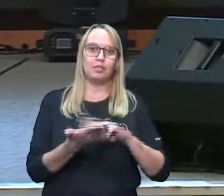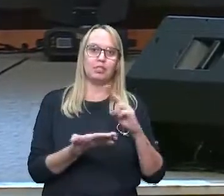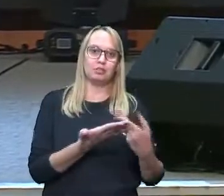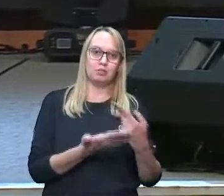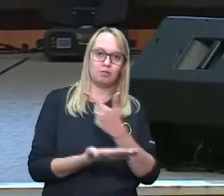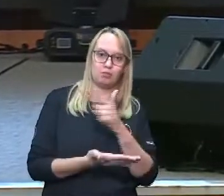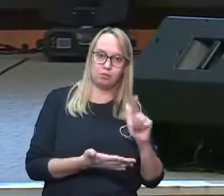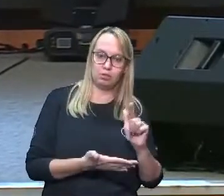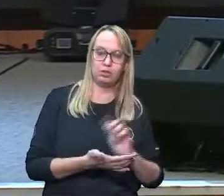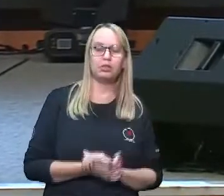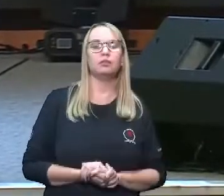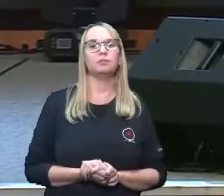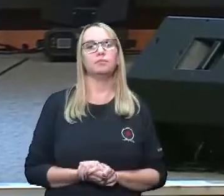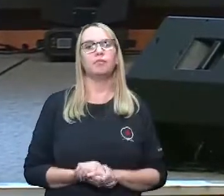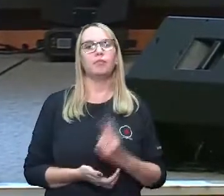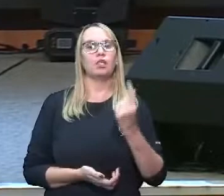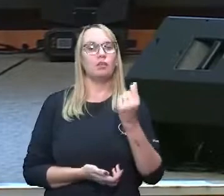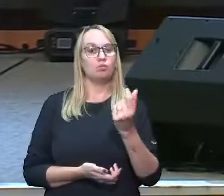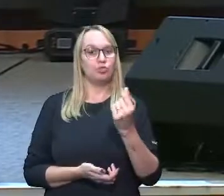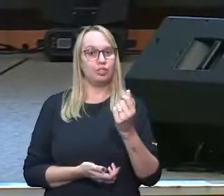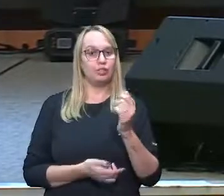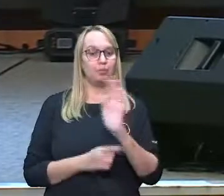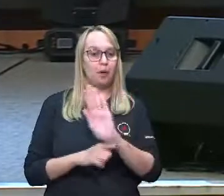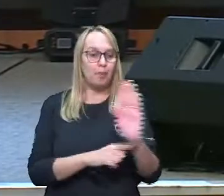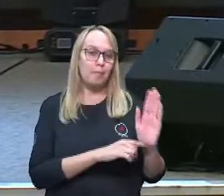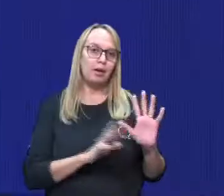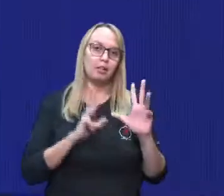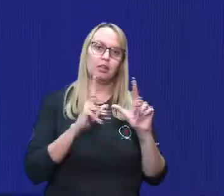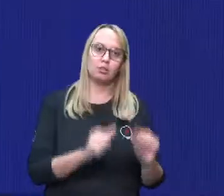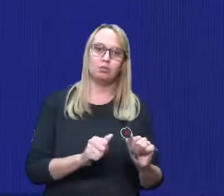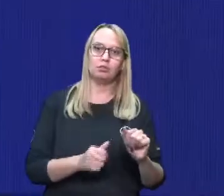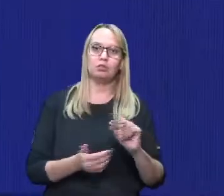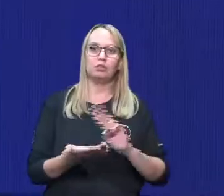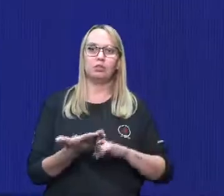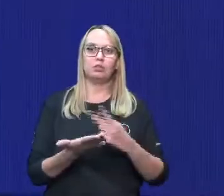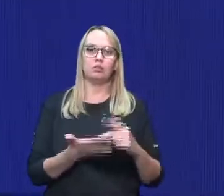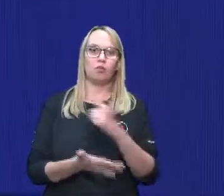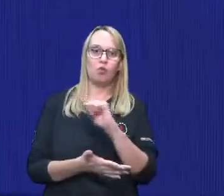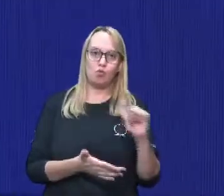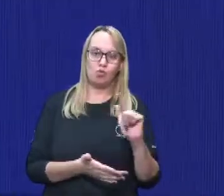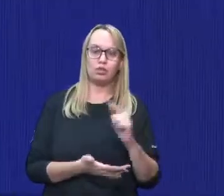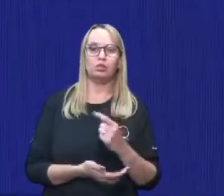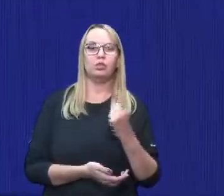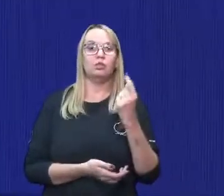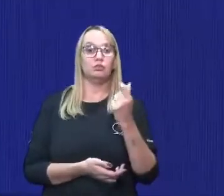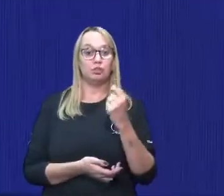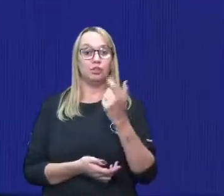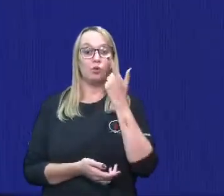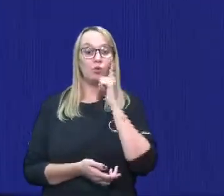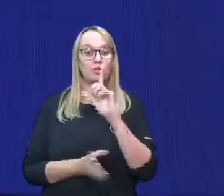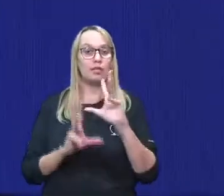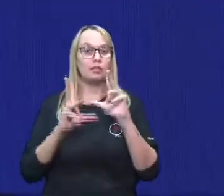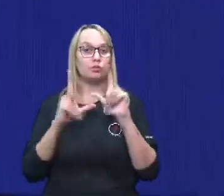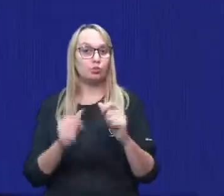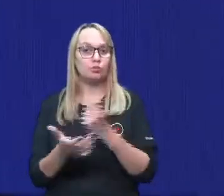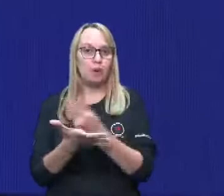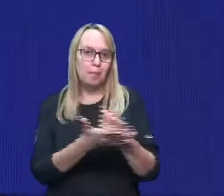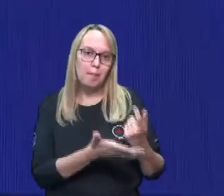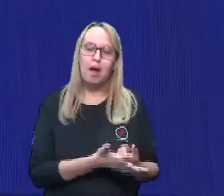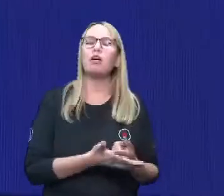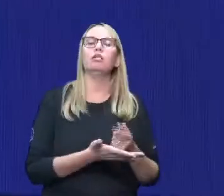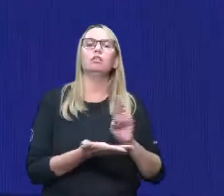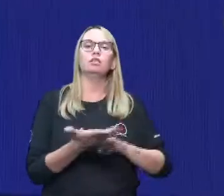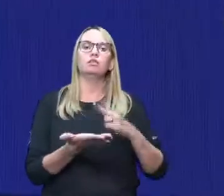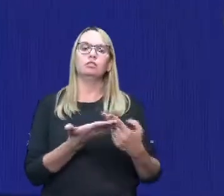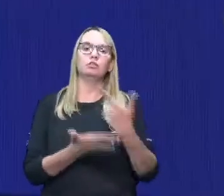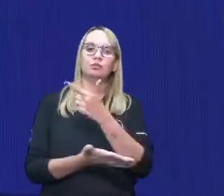Revista Atualizada: o dinheiro atende a tudo. Tradução brasileira: o dinheiro obtém tudo. Nova tradução na linguagem